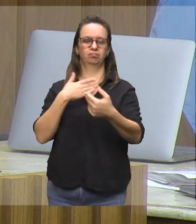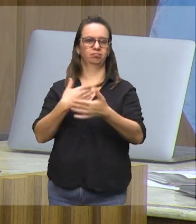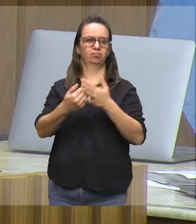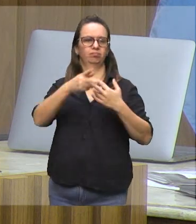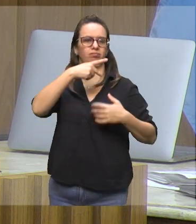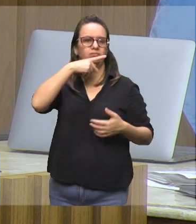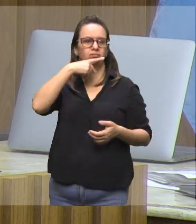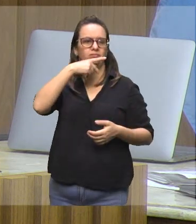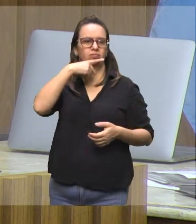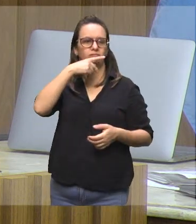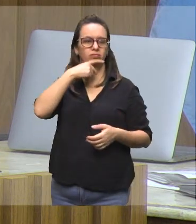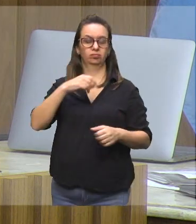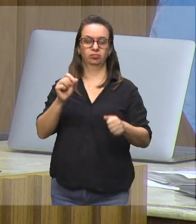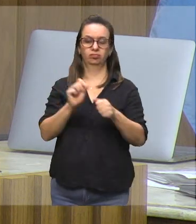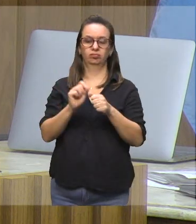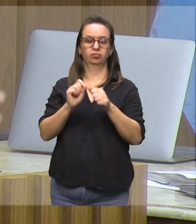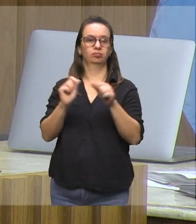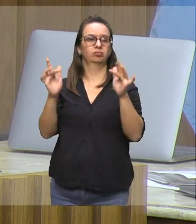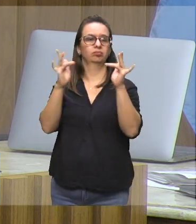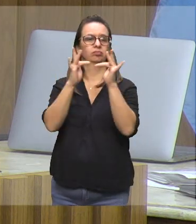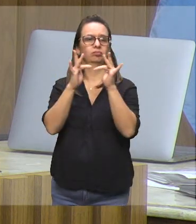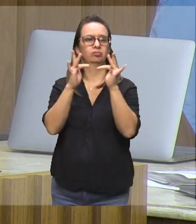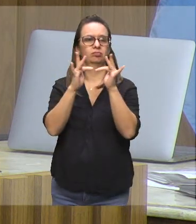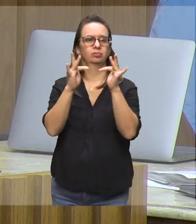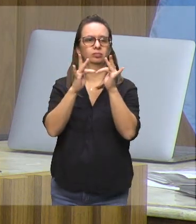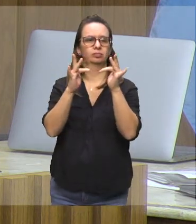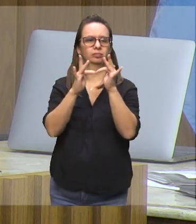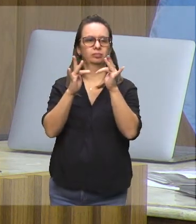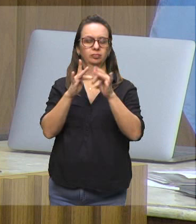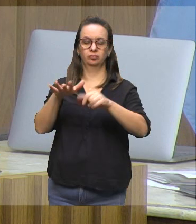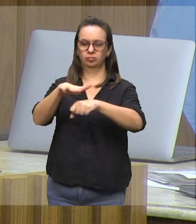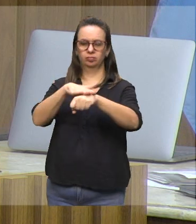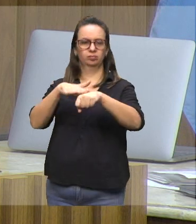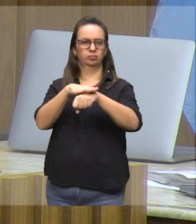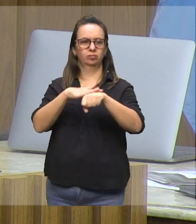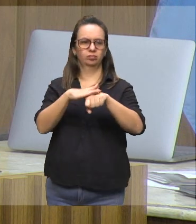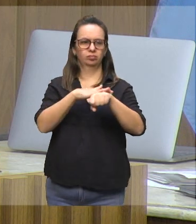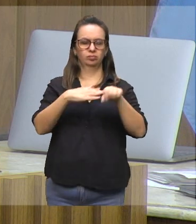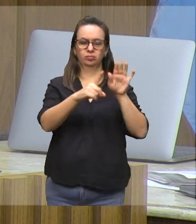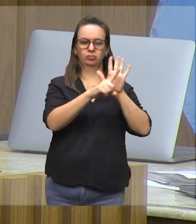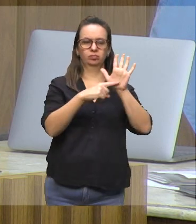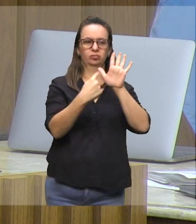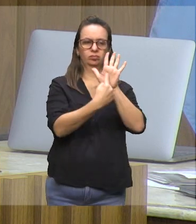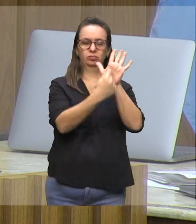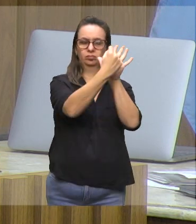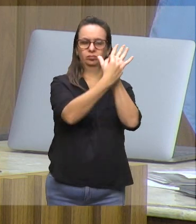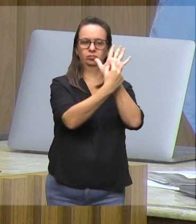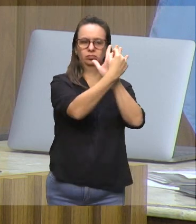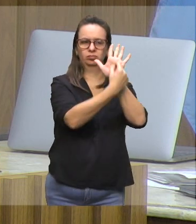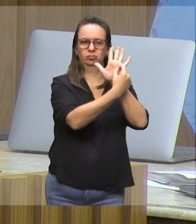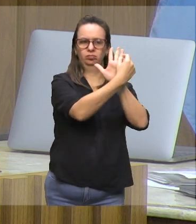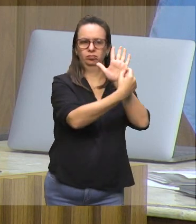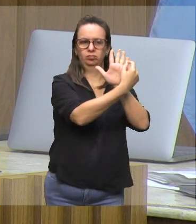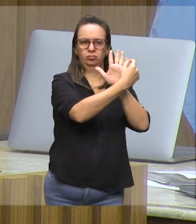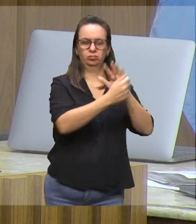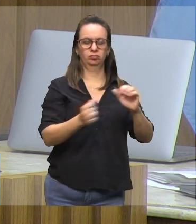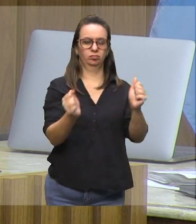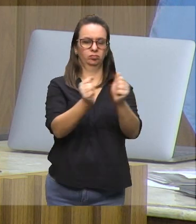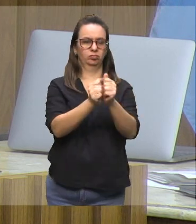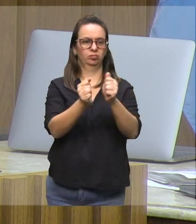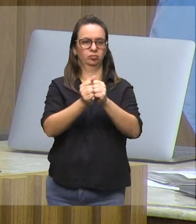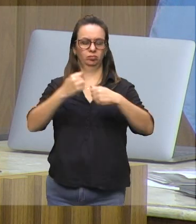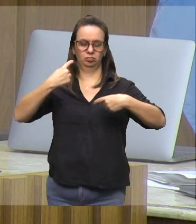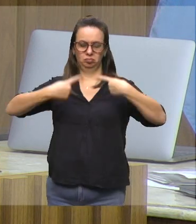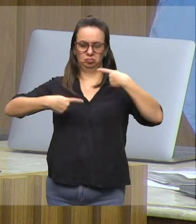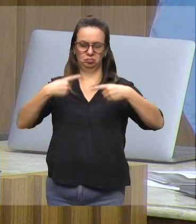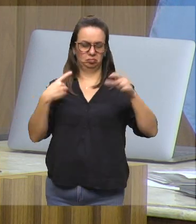contatos, já estou agendando aqui com alguns parlamentares